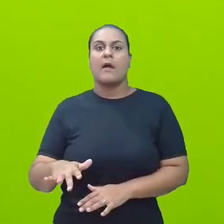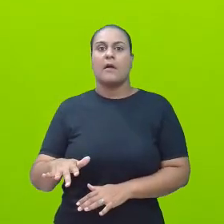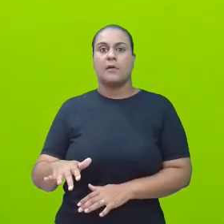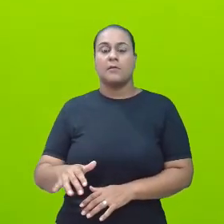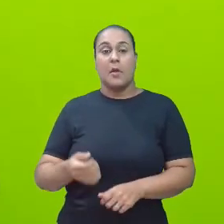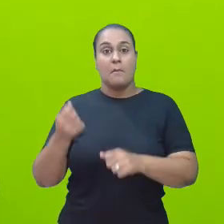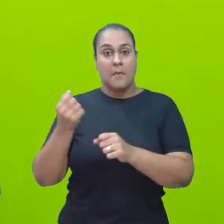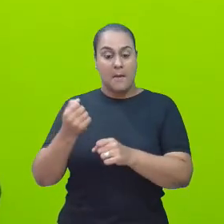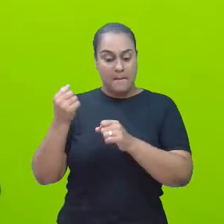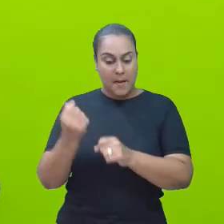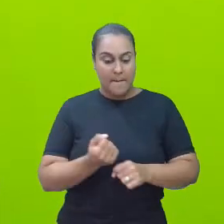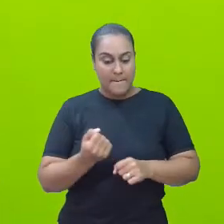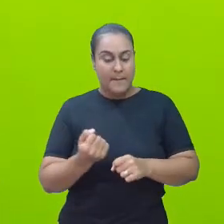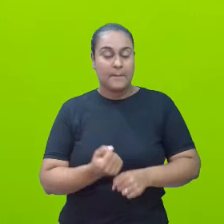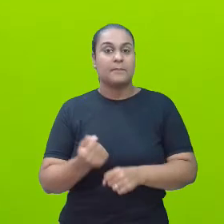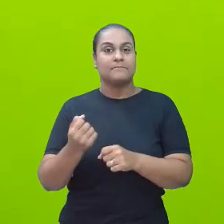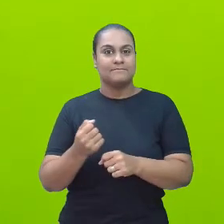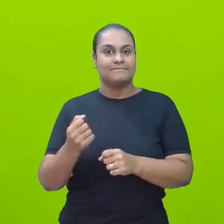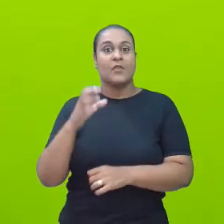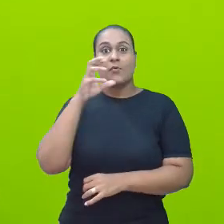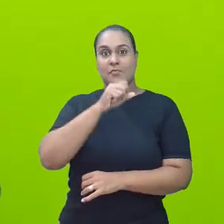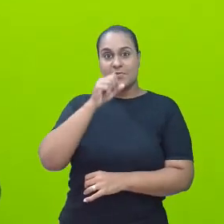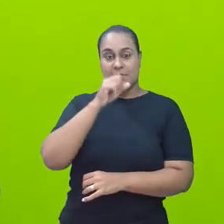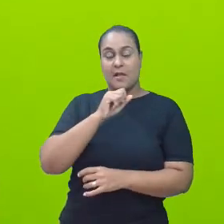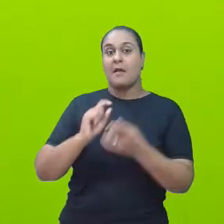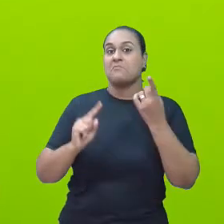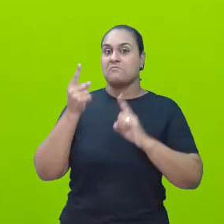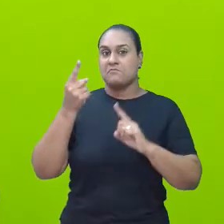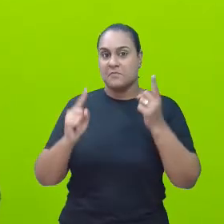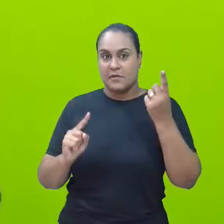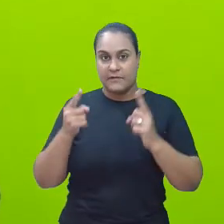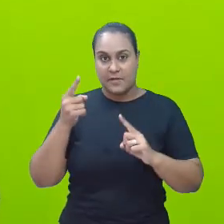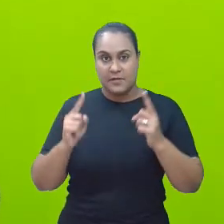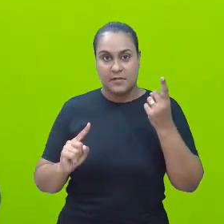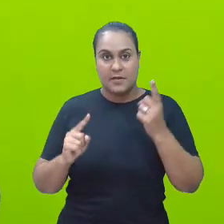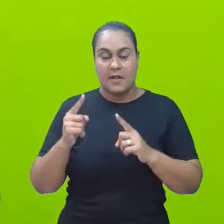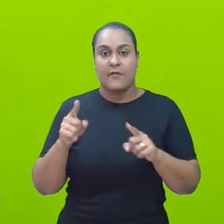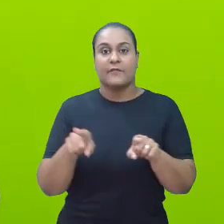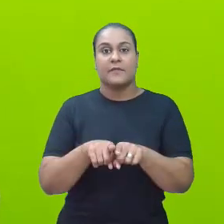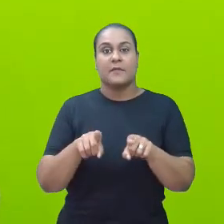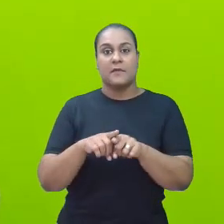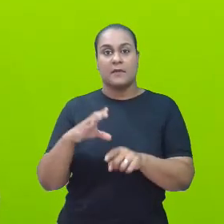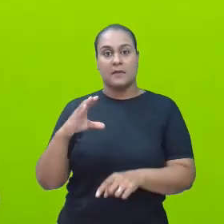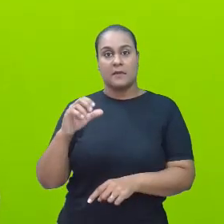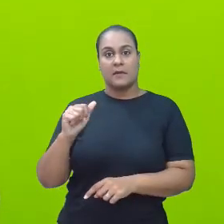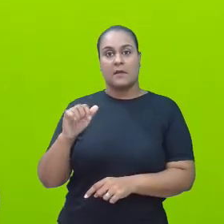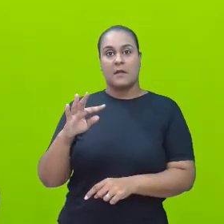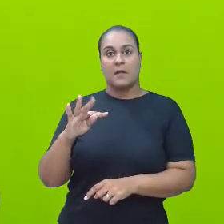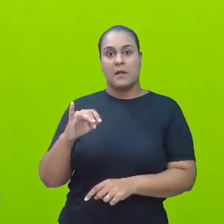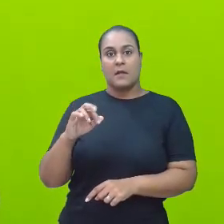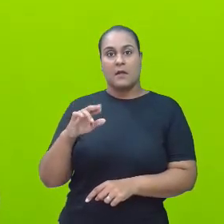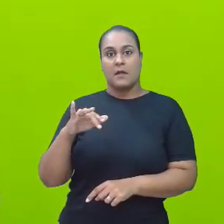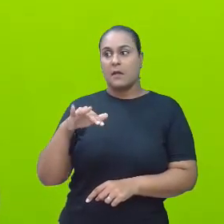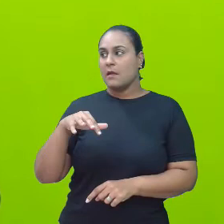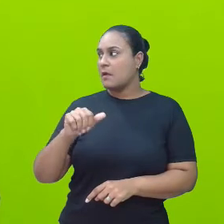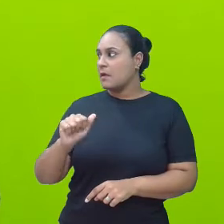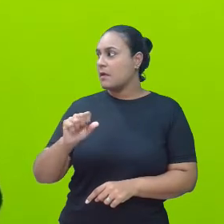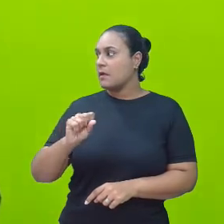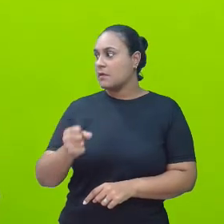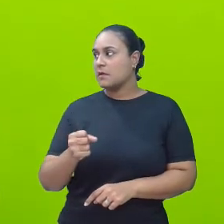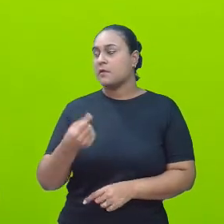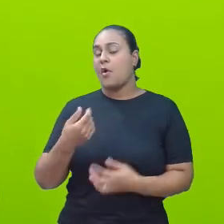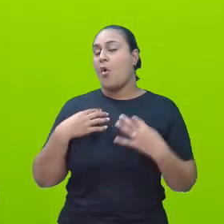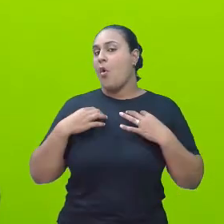caboclinhos no sábado de carnaval, as catirinas, que eram homens vestidos de mulher,